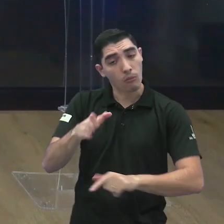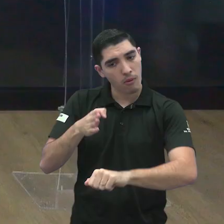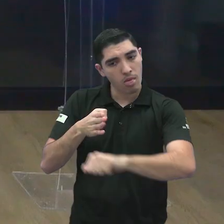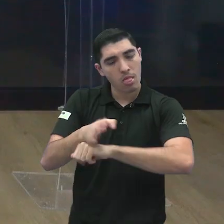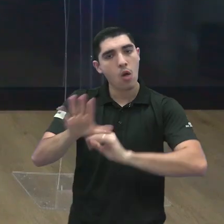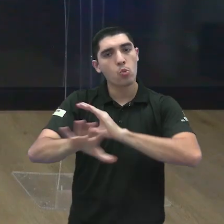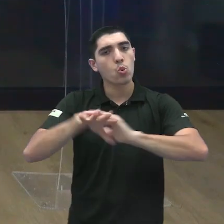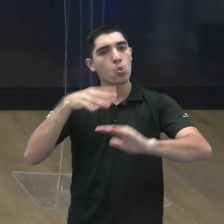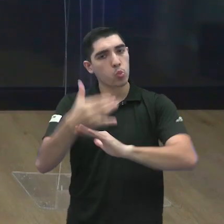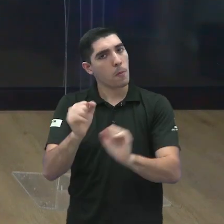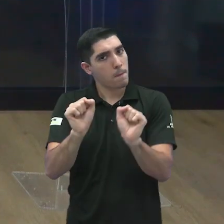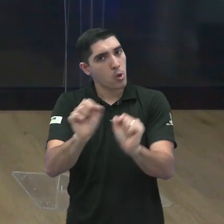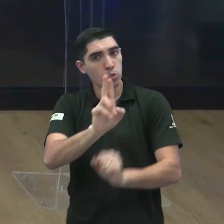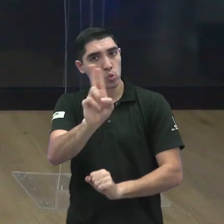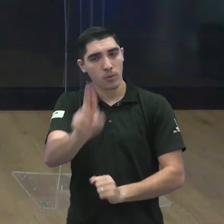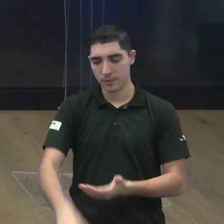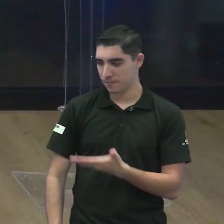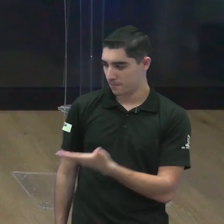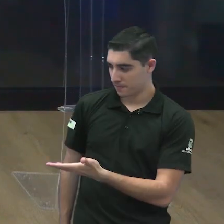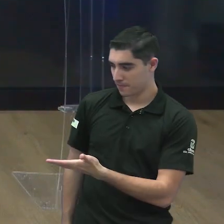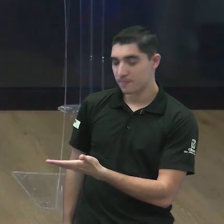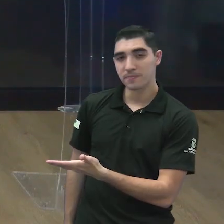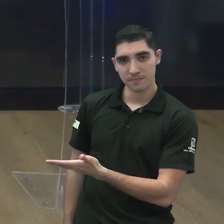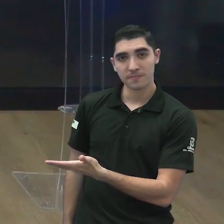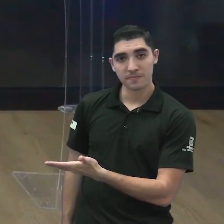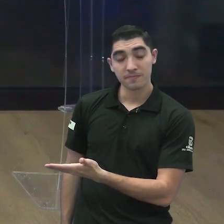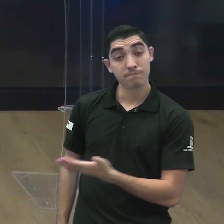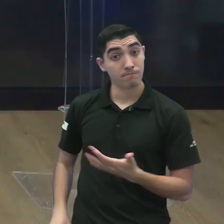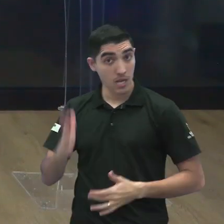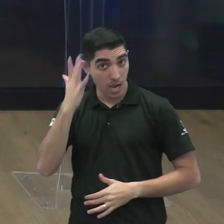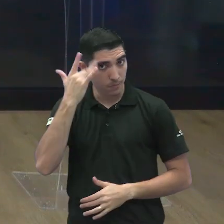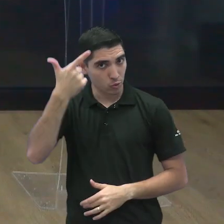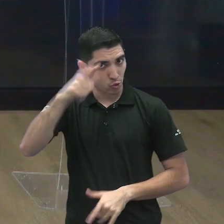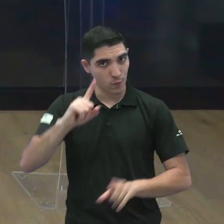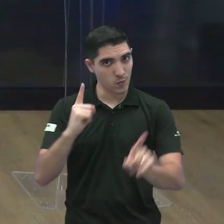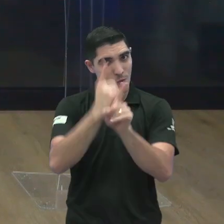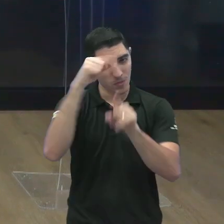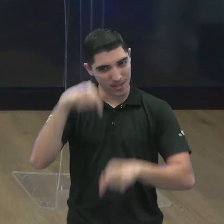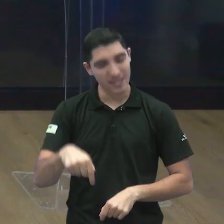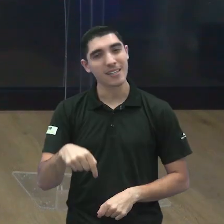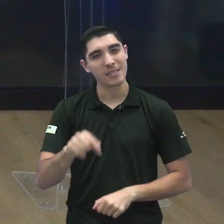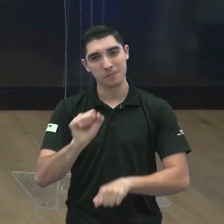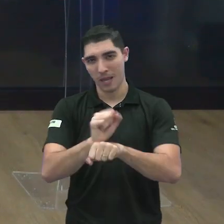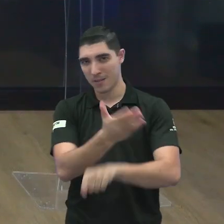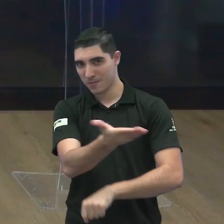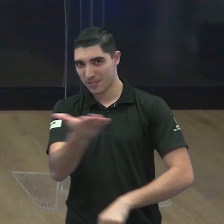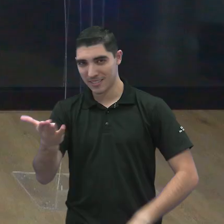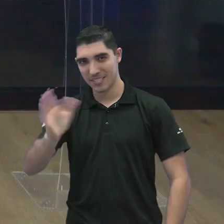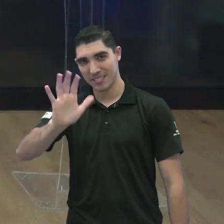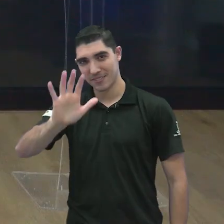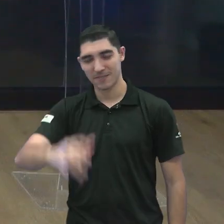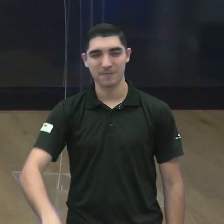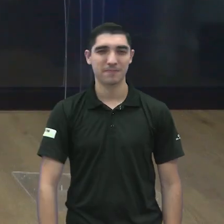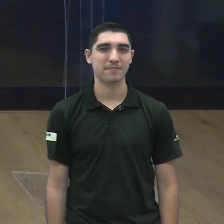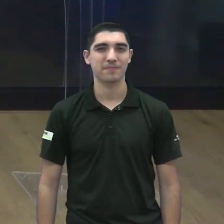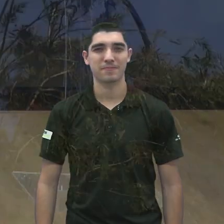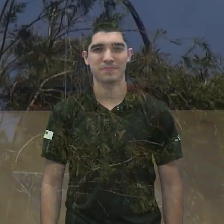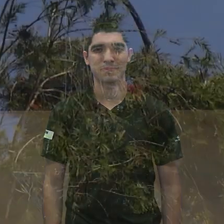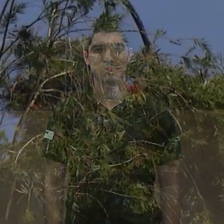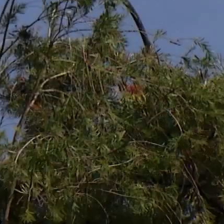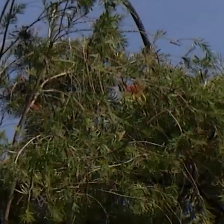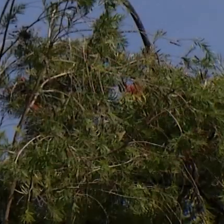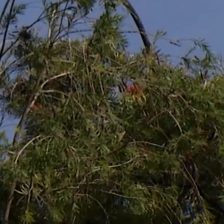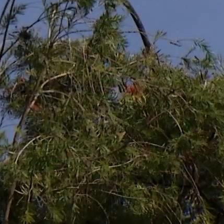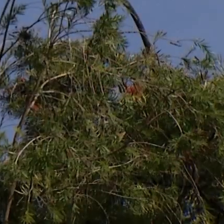é só acessar o nosso canal do YouTube TV Câmara SJC. Amanhã estaremos de volta. Espero você. Tchau, tchau!